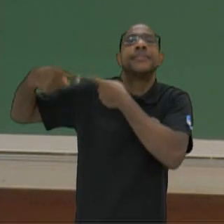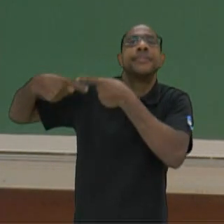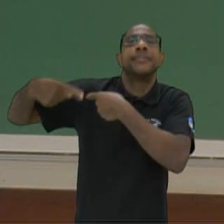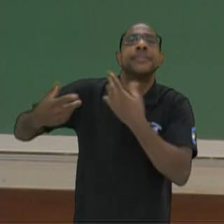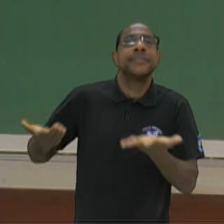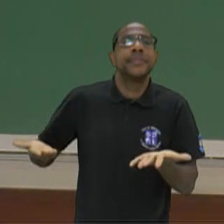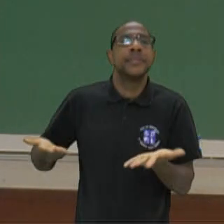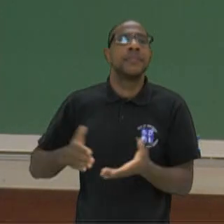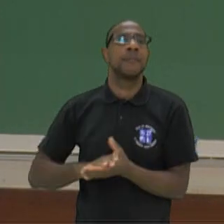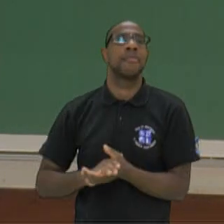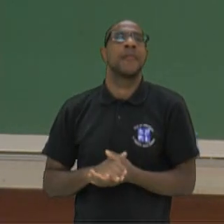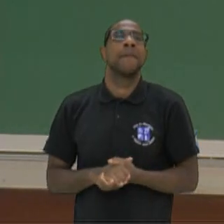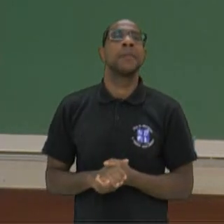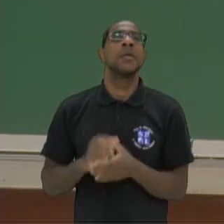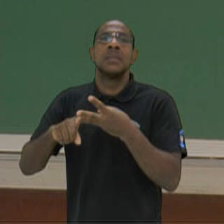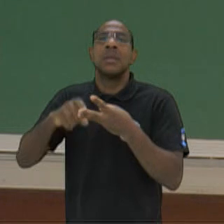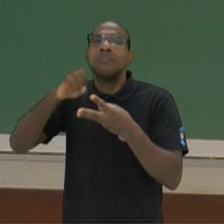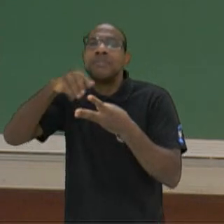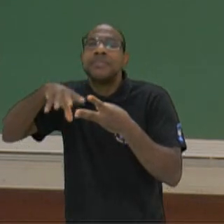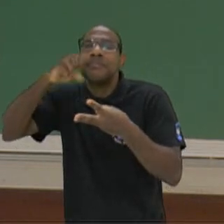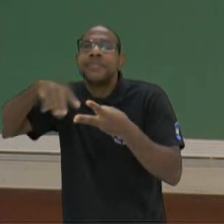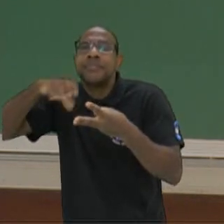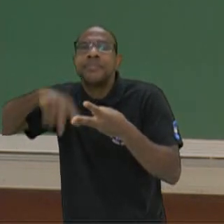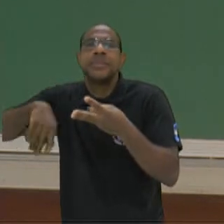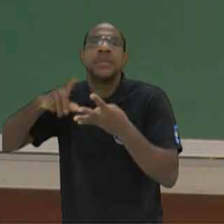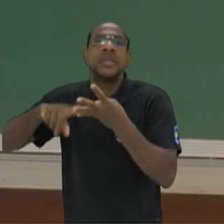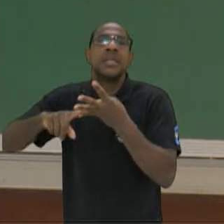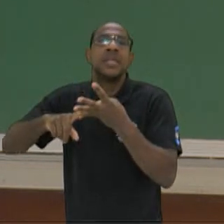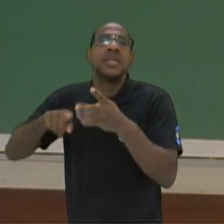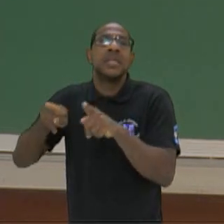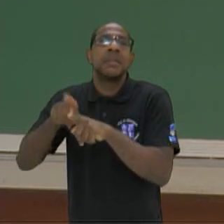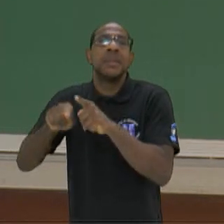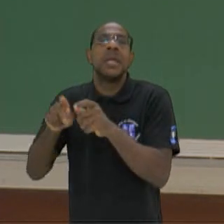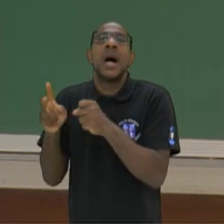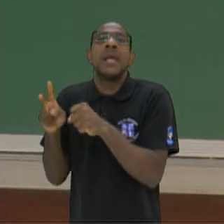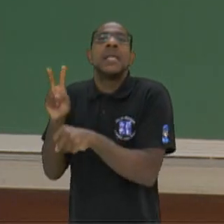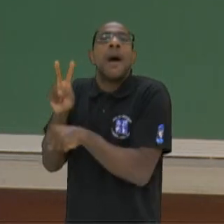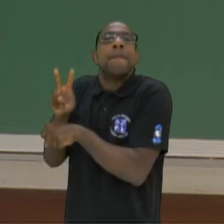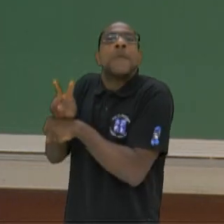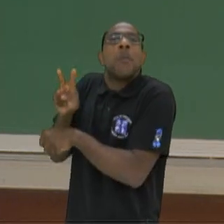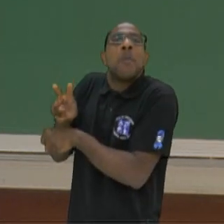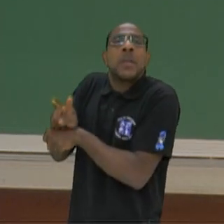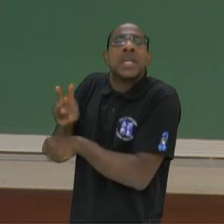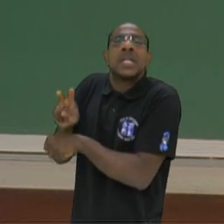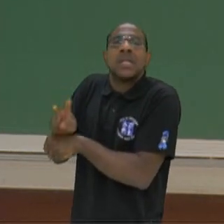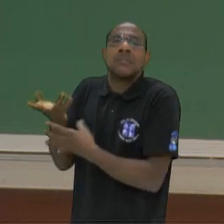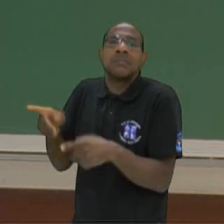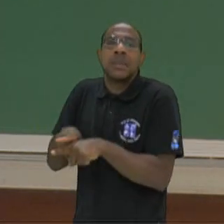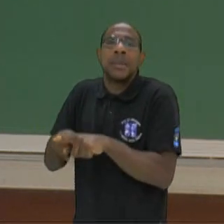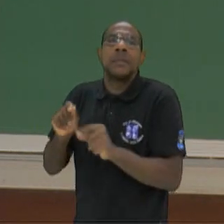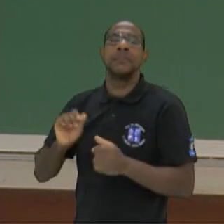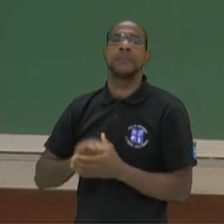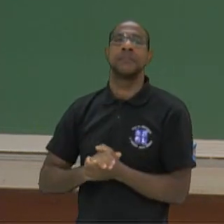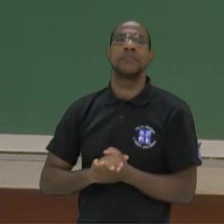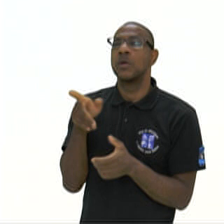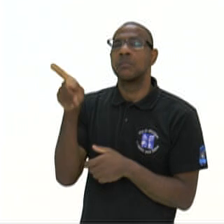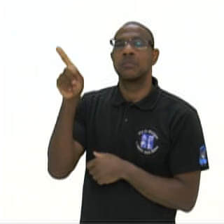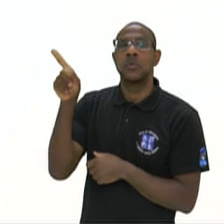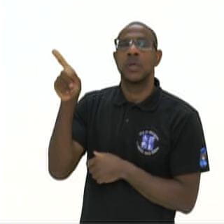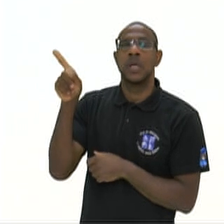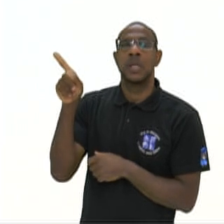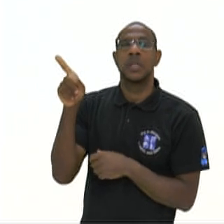esses anexos embrionários? Como eu falei para vocês lá, pessoal. Num determinado momento, acontece lá